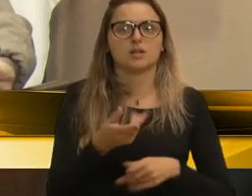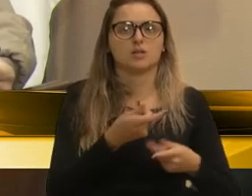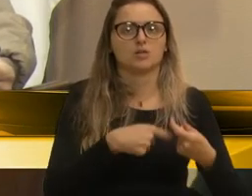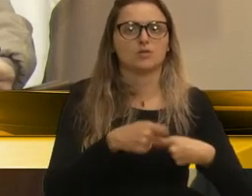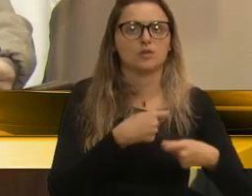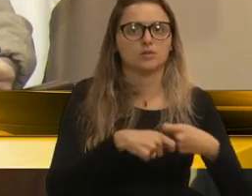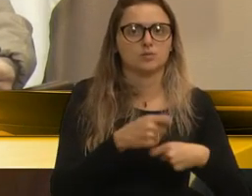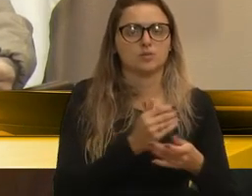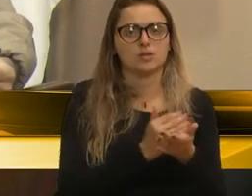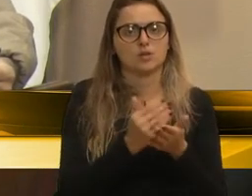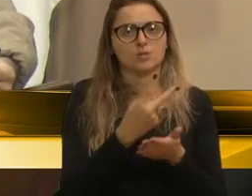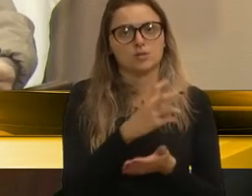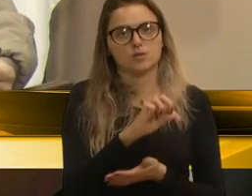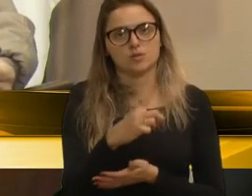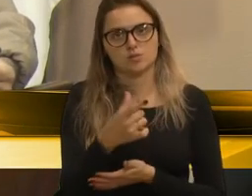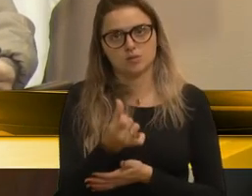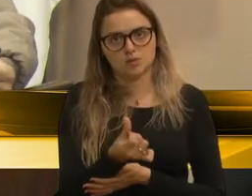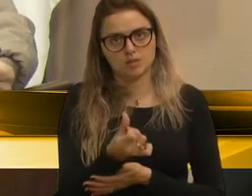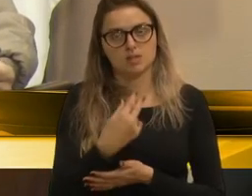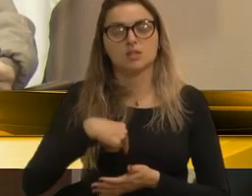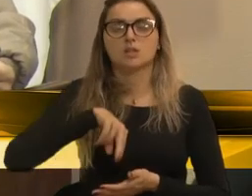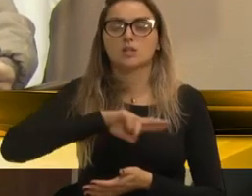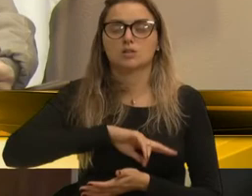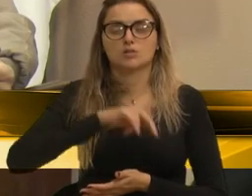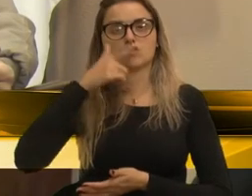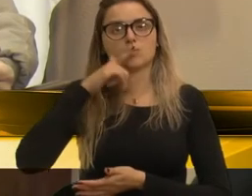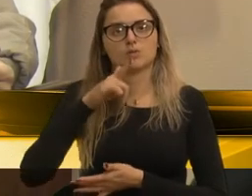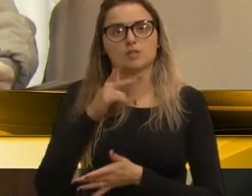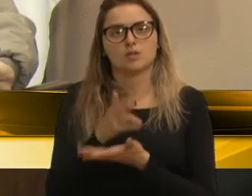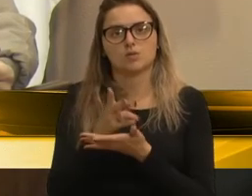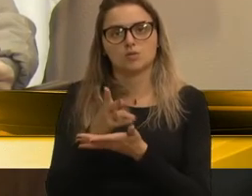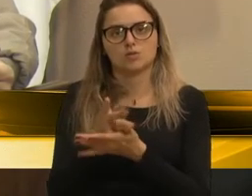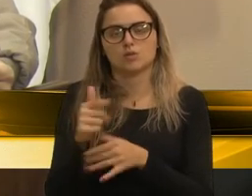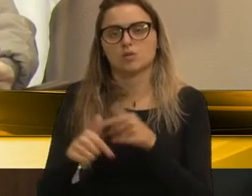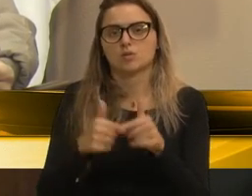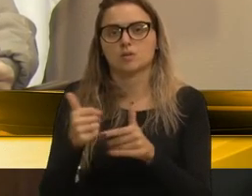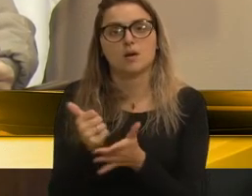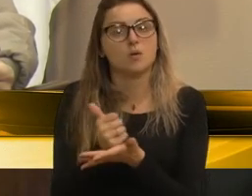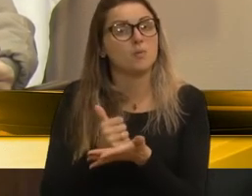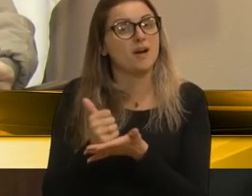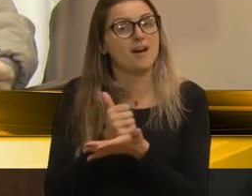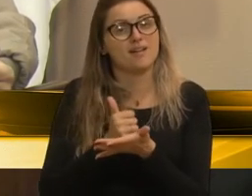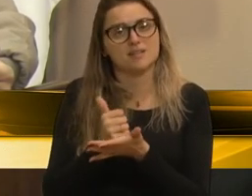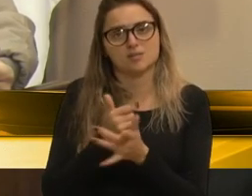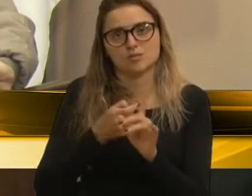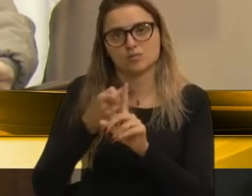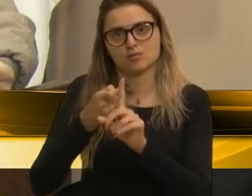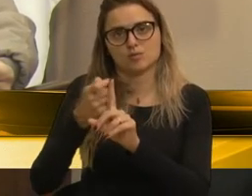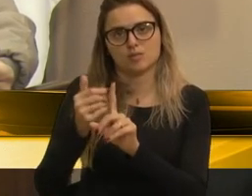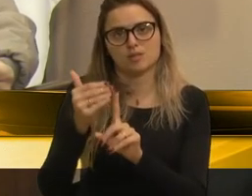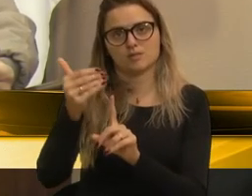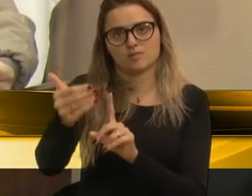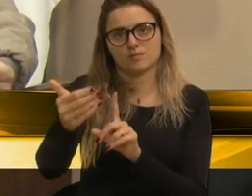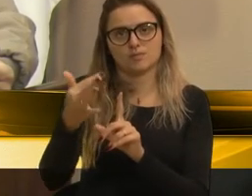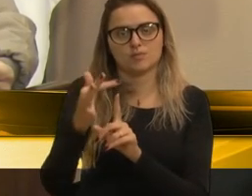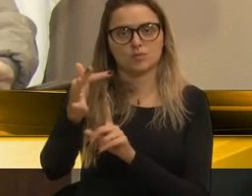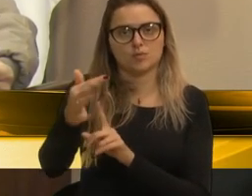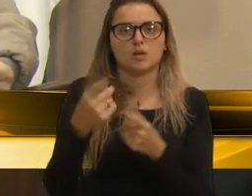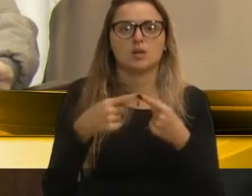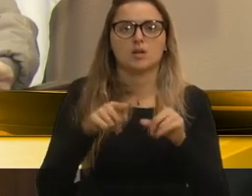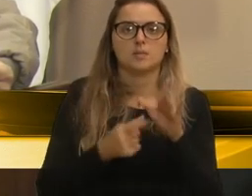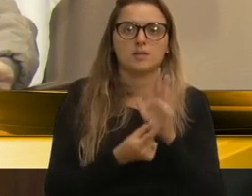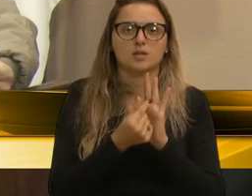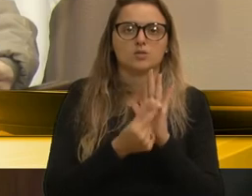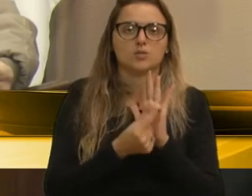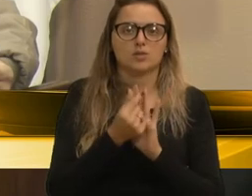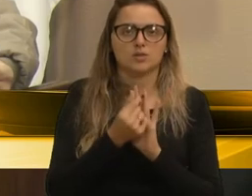desde 2016, conseguiremos manter os serviços básicos nos próximos meses. No entanto, necessitamos que o orçamento do campus,